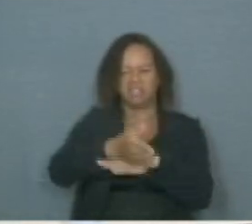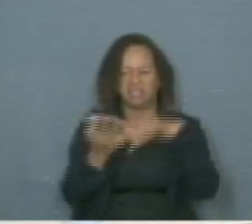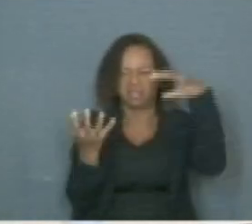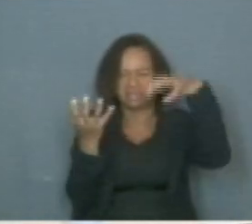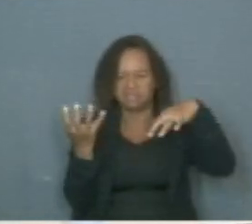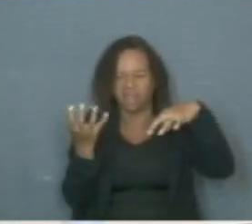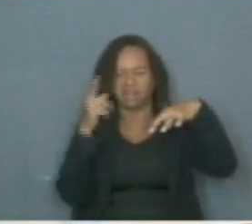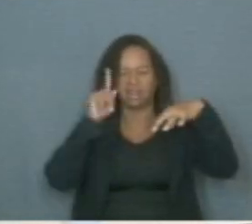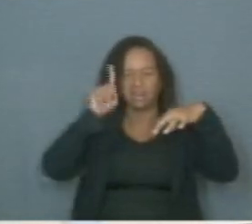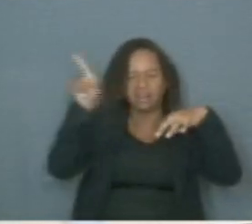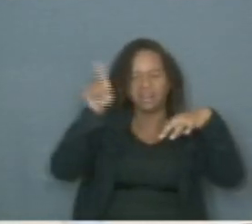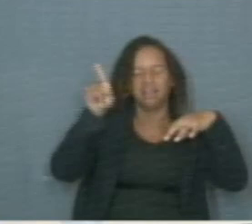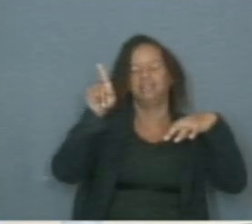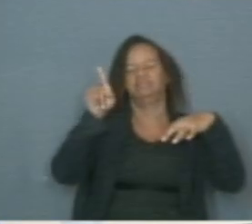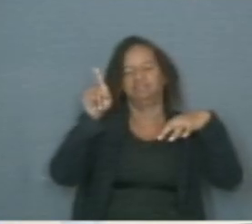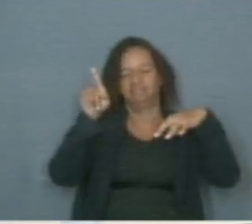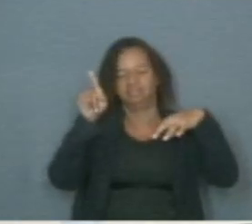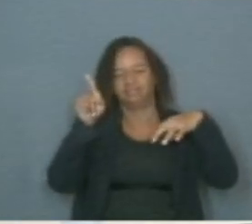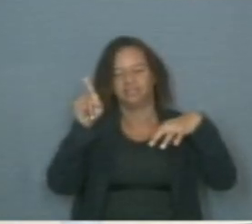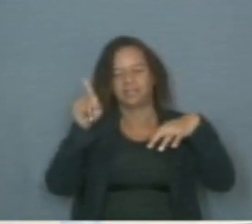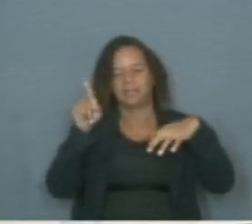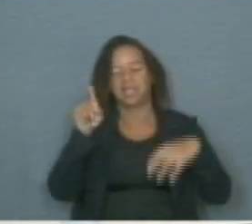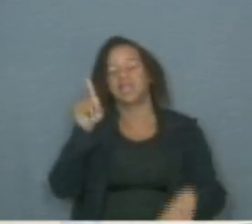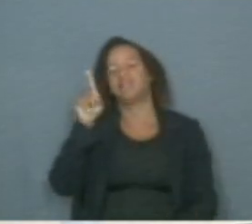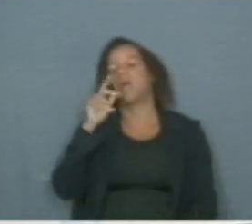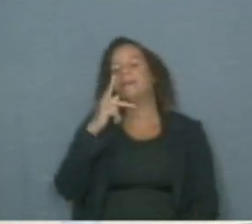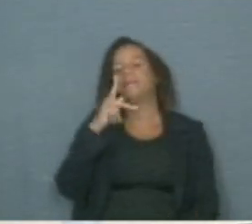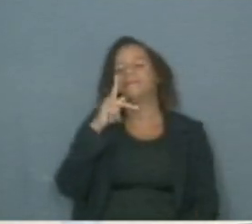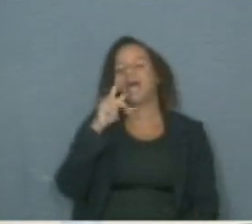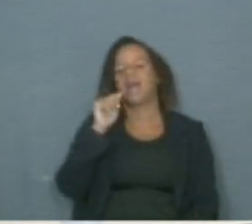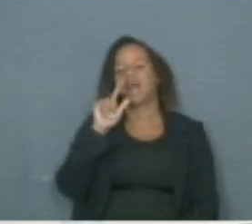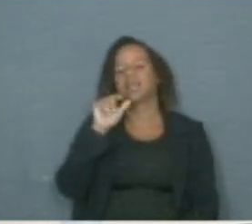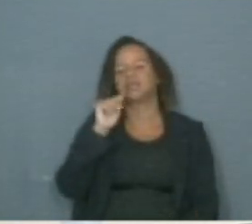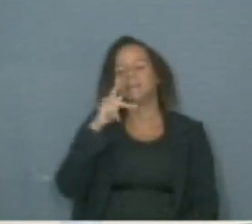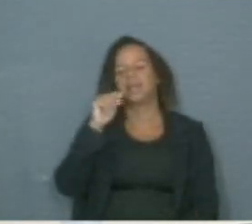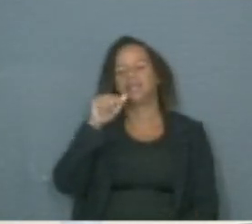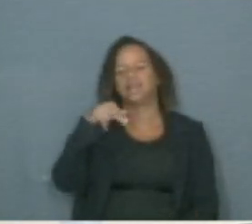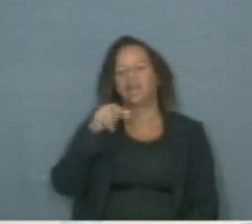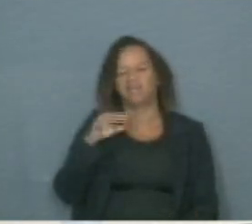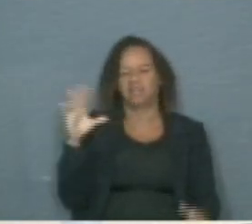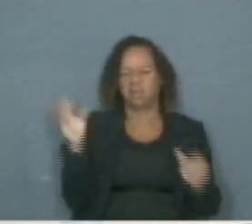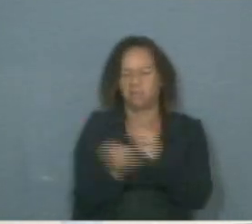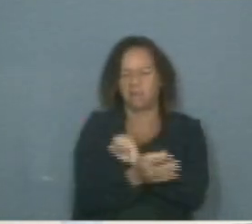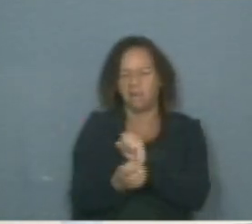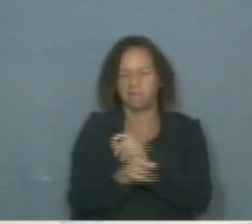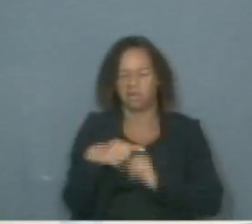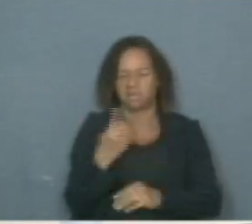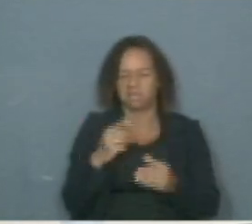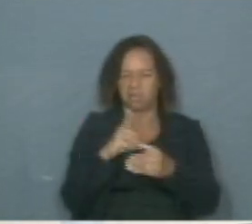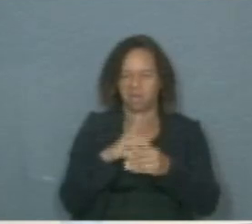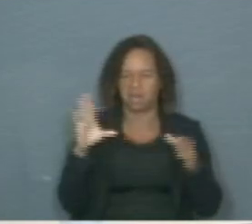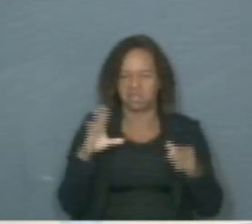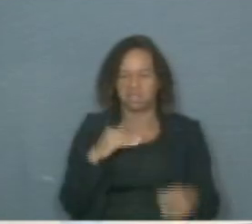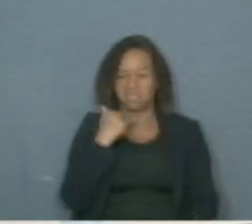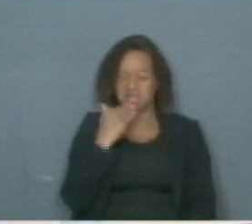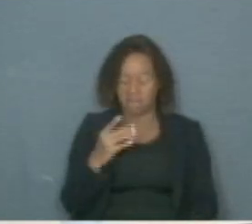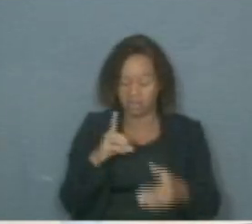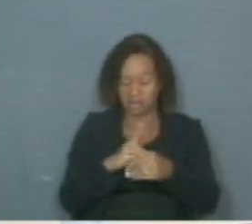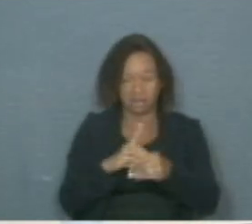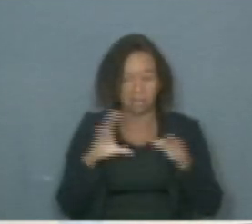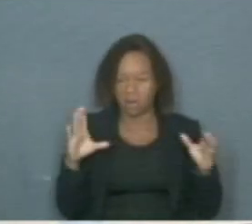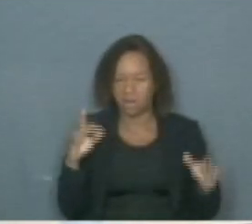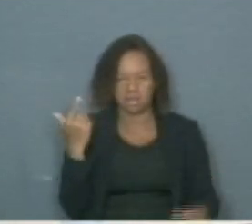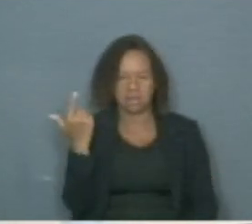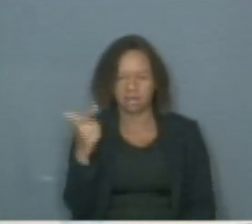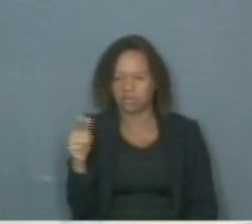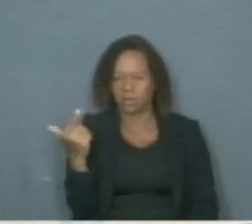o Supremo Tribunal Federal e o Palácio do Planalto para tentar dar um golpe na nossa democracia. E sem democracia